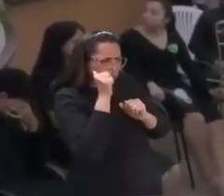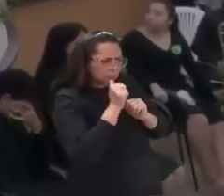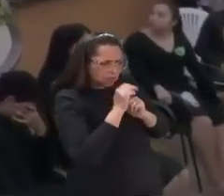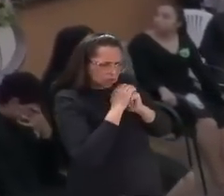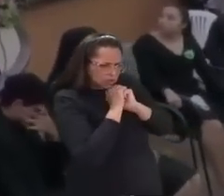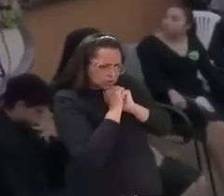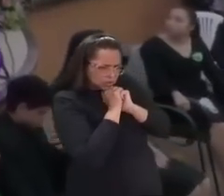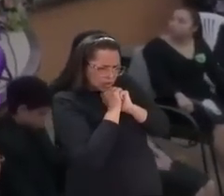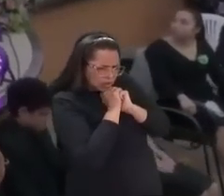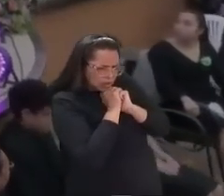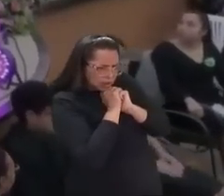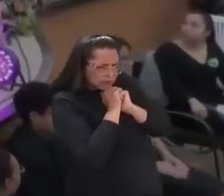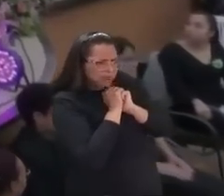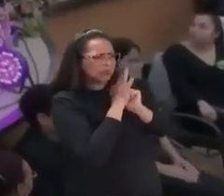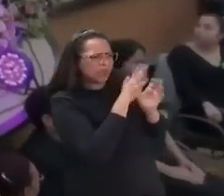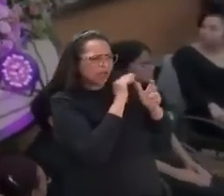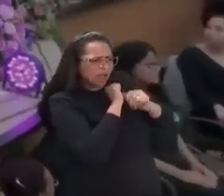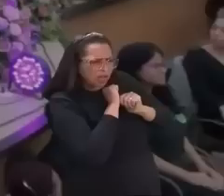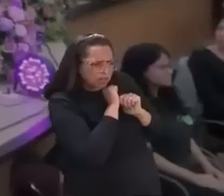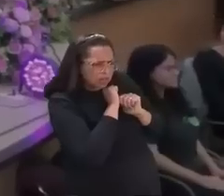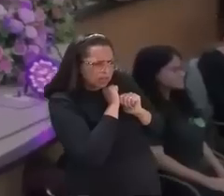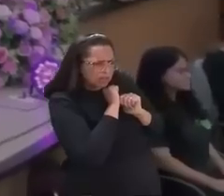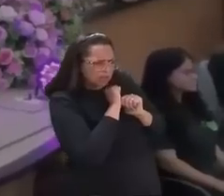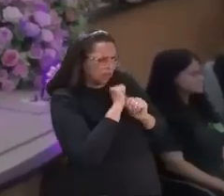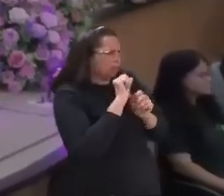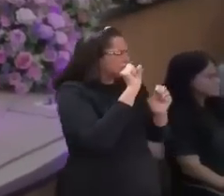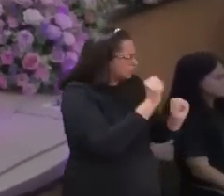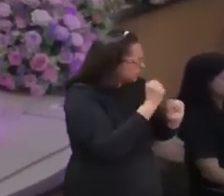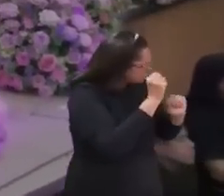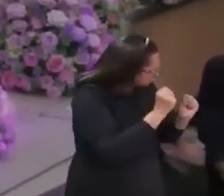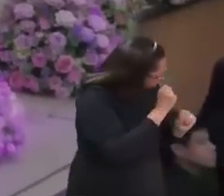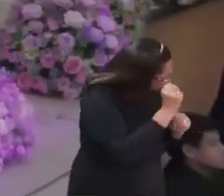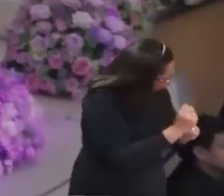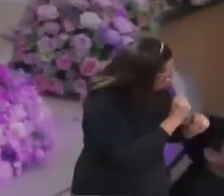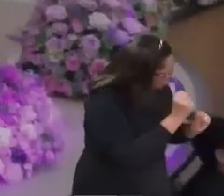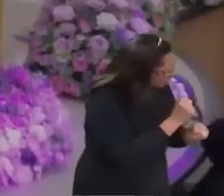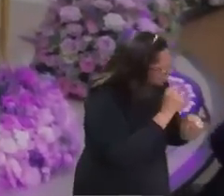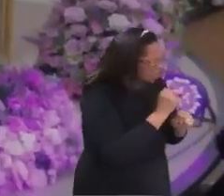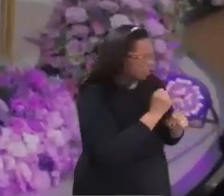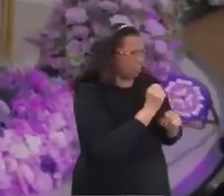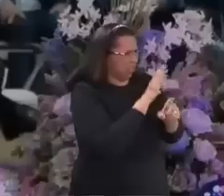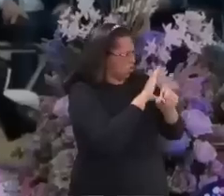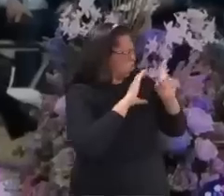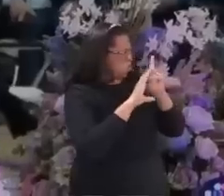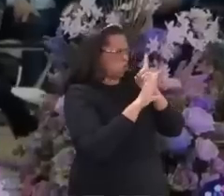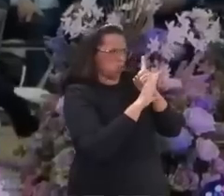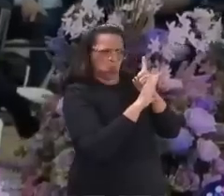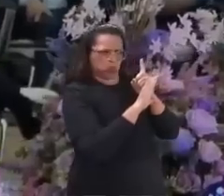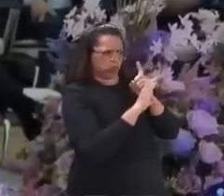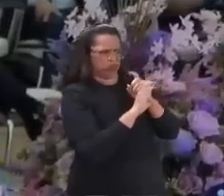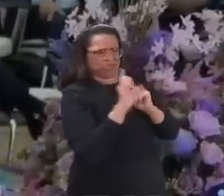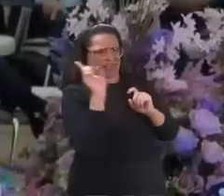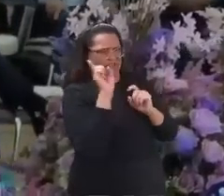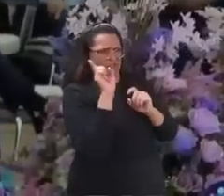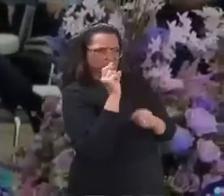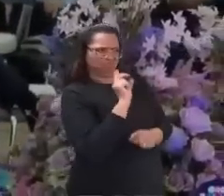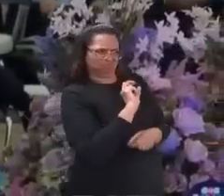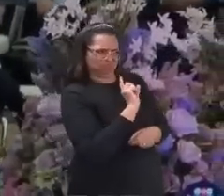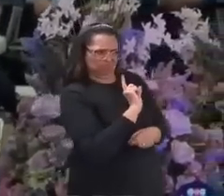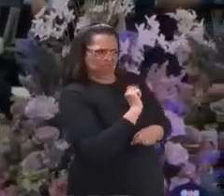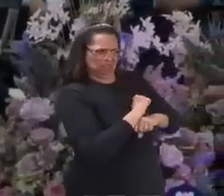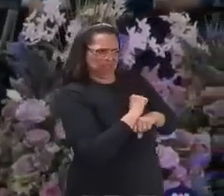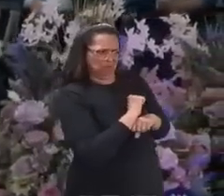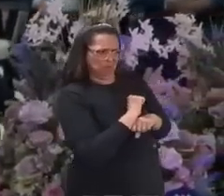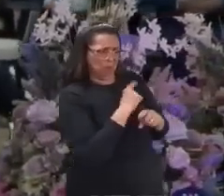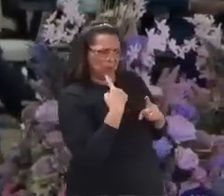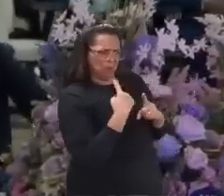crianças, daqui a pouco você vê barulho de prato na cozinha, ela hoje não vai para o culto. E o diabo diz, hoje eu tiro ela do culto, nem